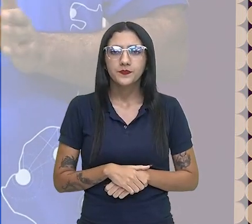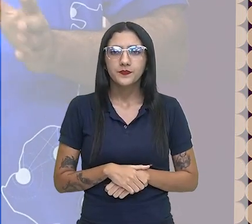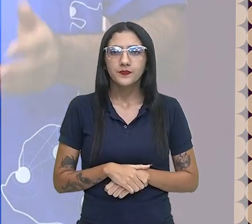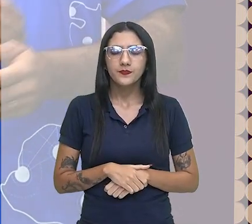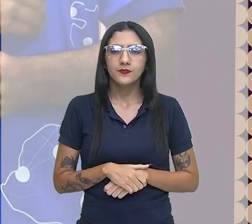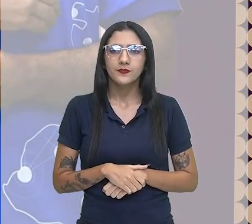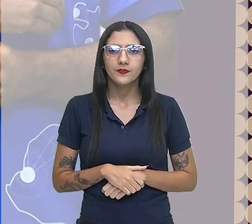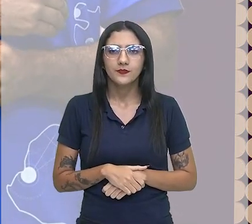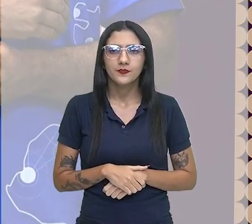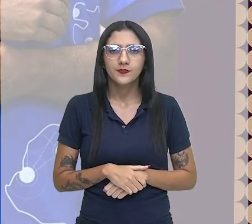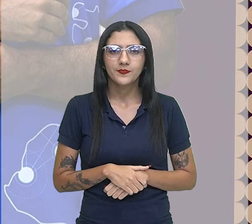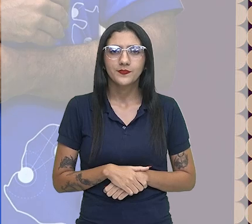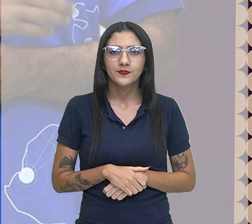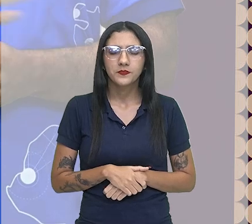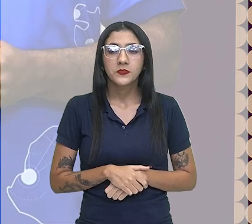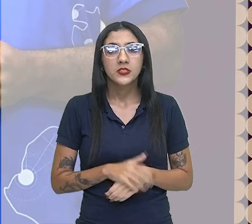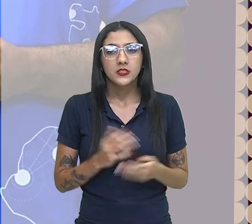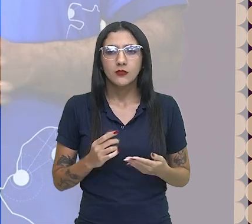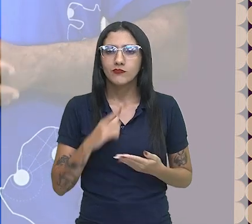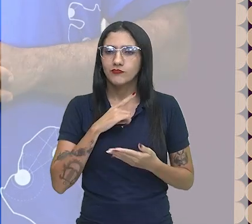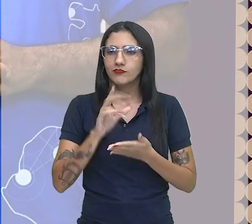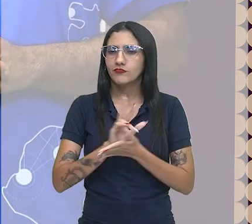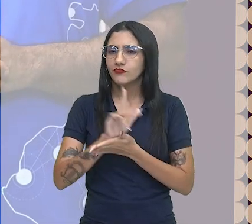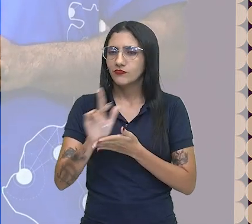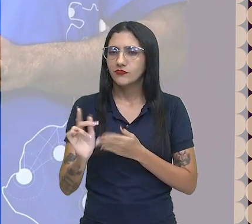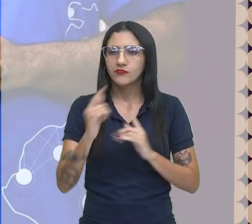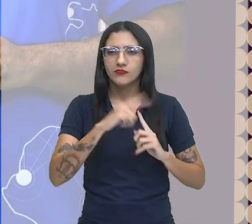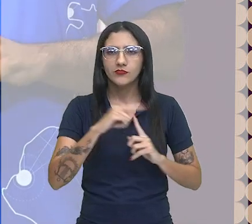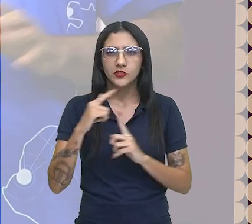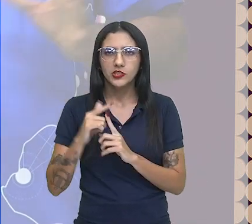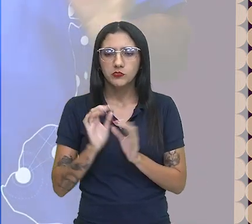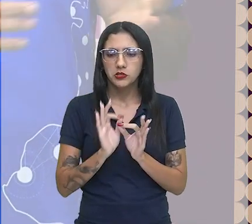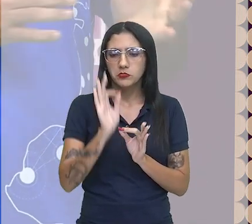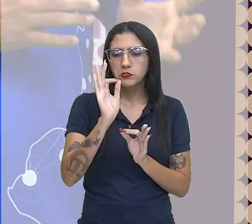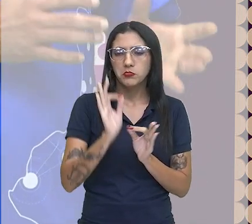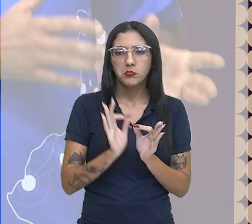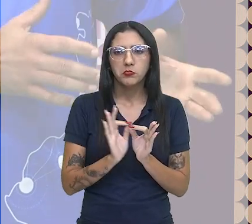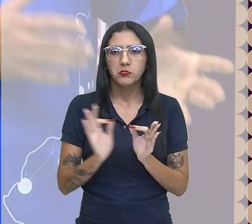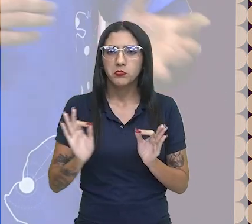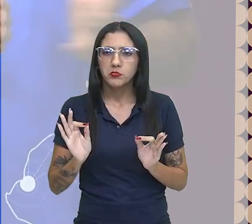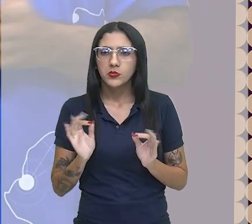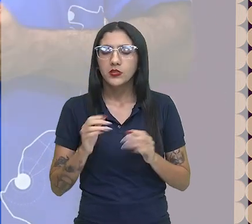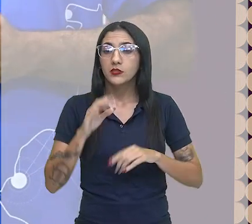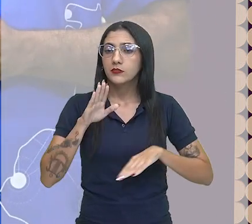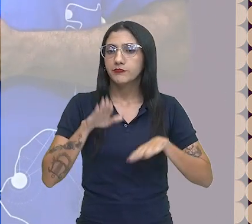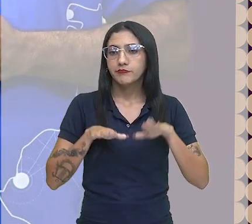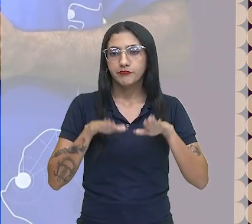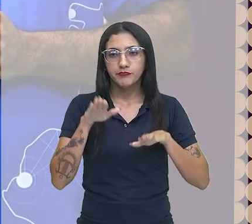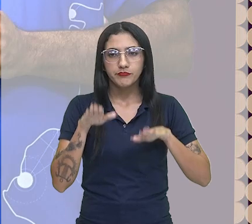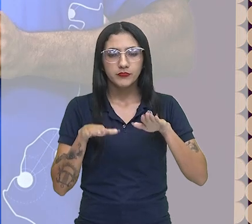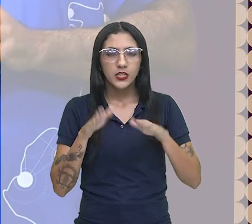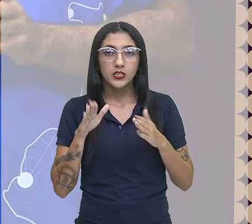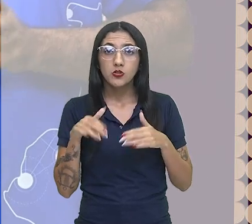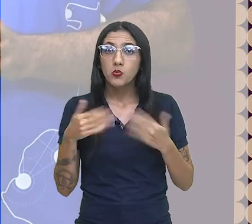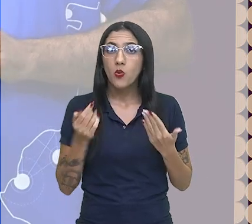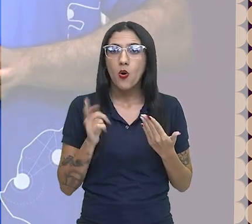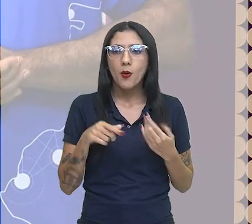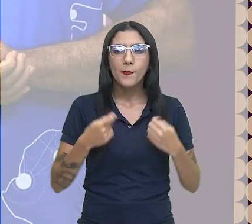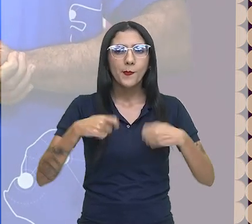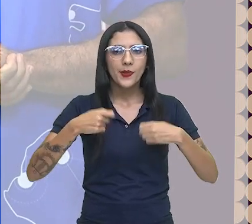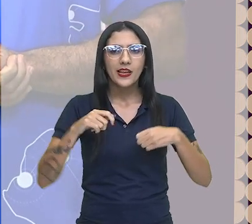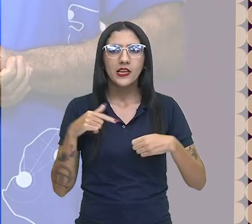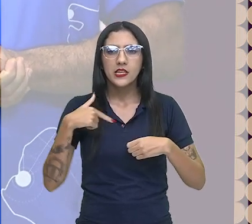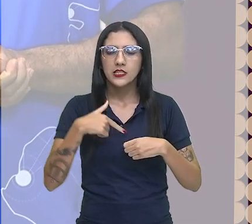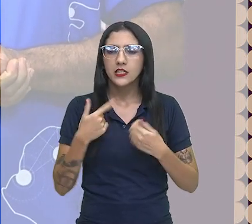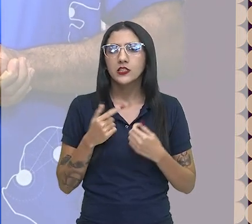a gente tem vários tipos de unidades de medida, dependendo da necessidade que a